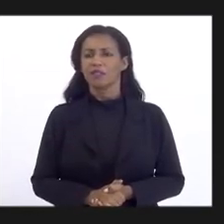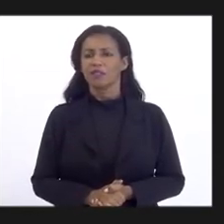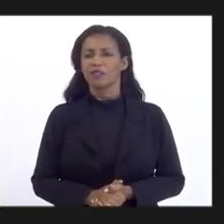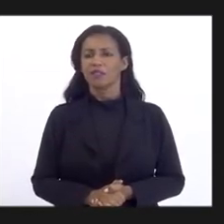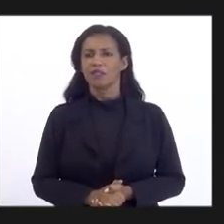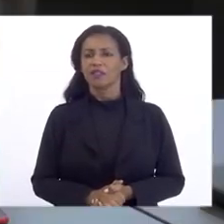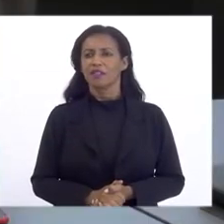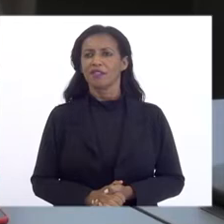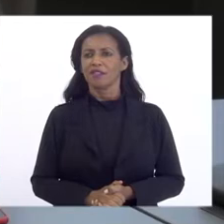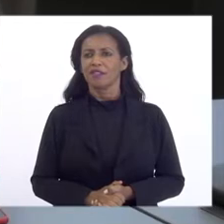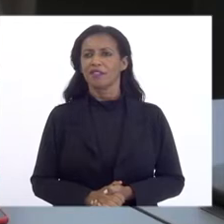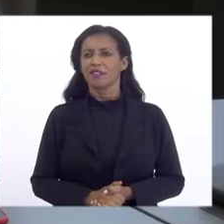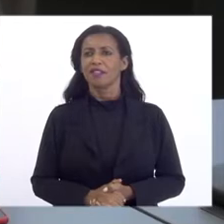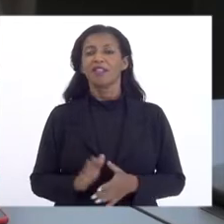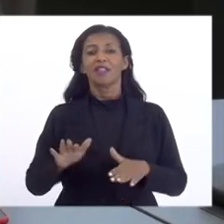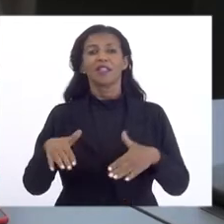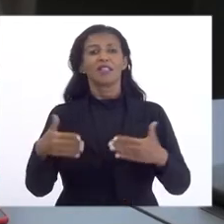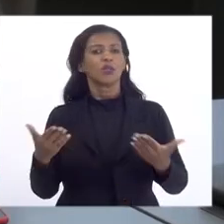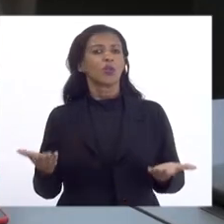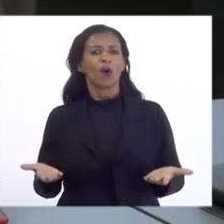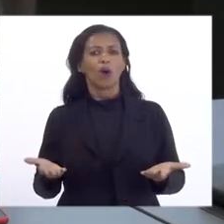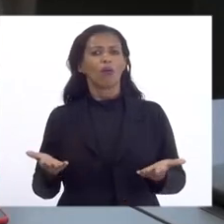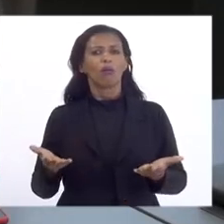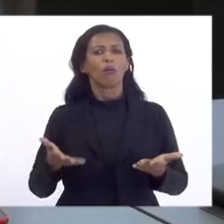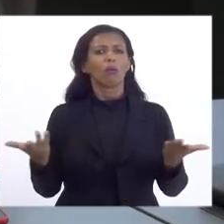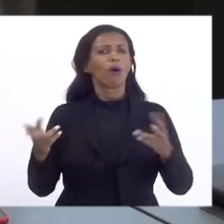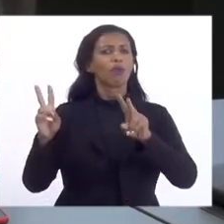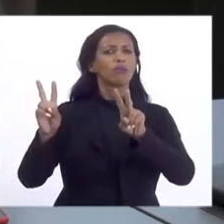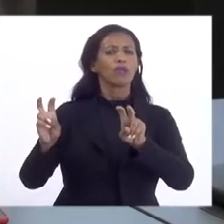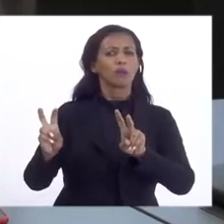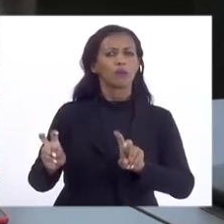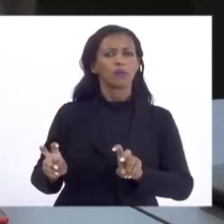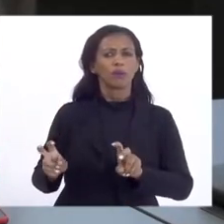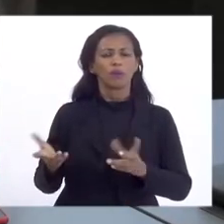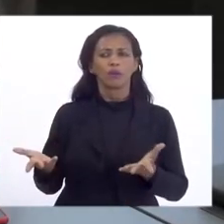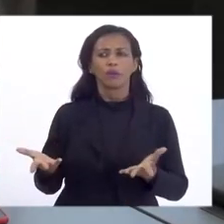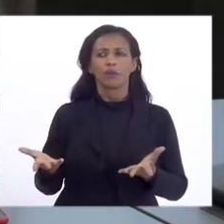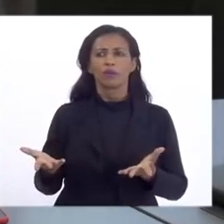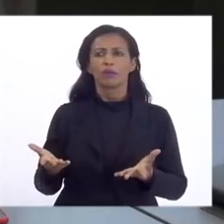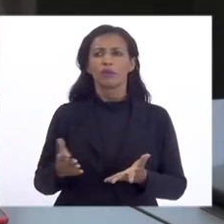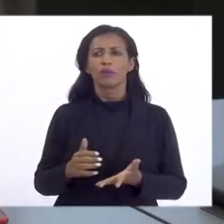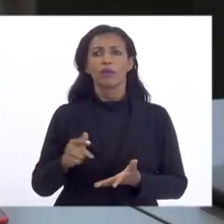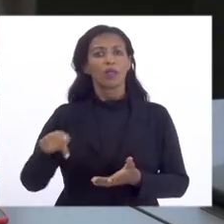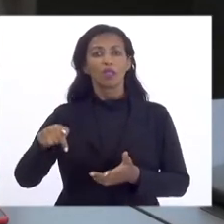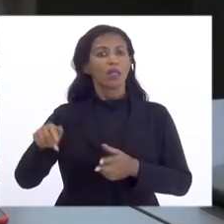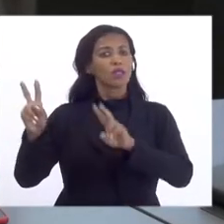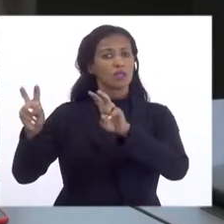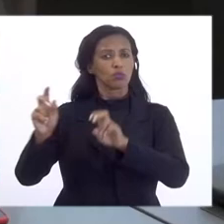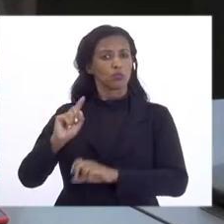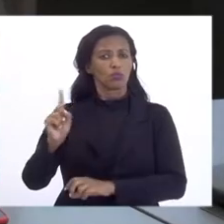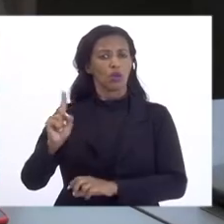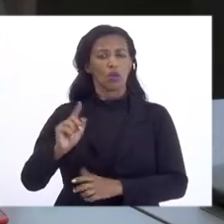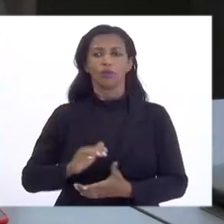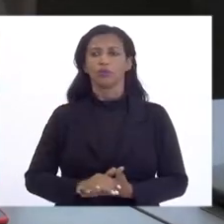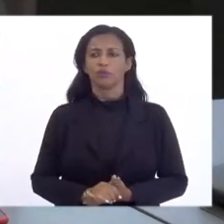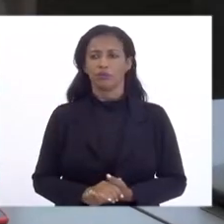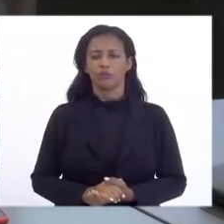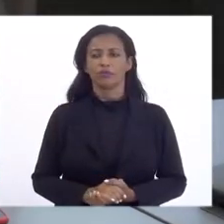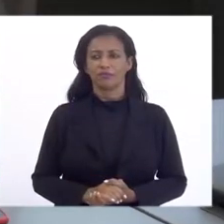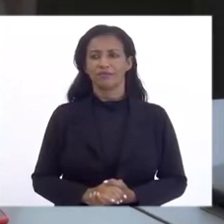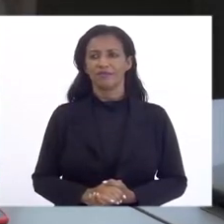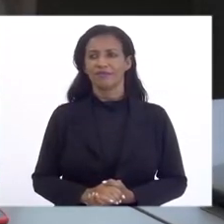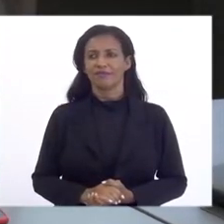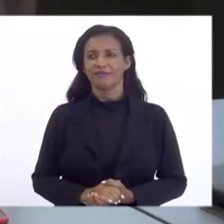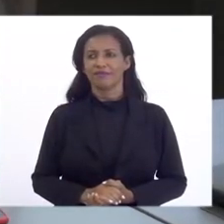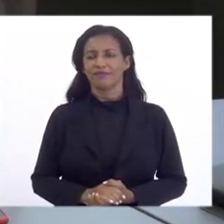Matéria vencida. Em qual, deputado? Já votamos. Não, nesse assunto não. Ah, tá.